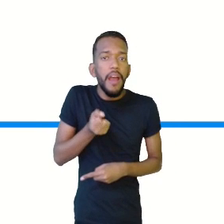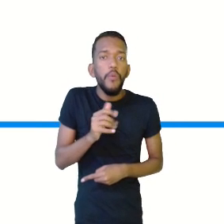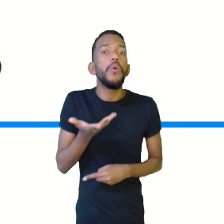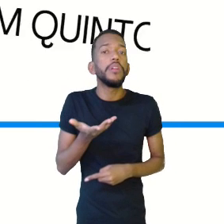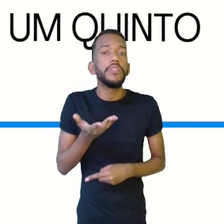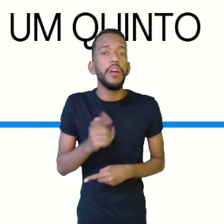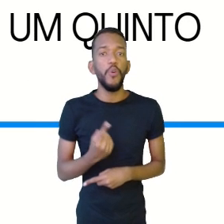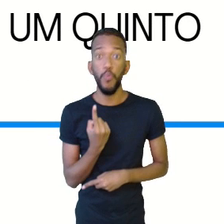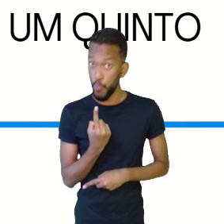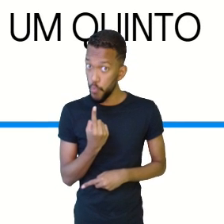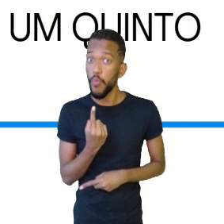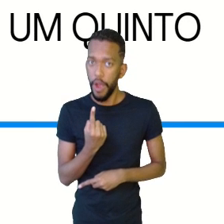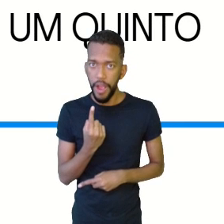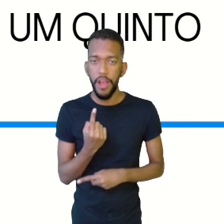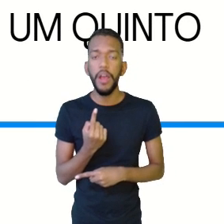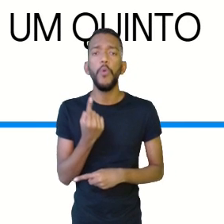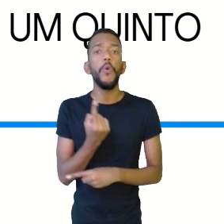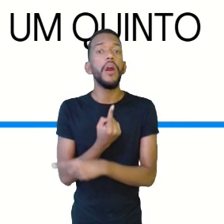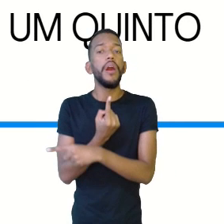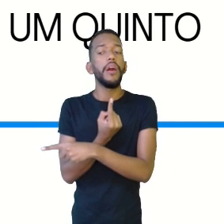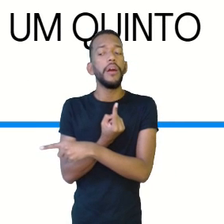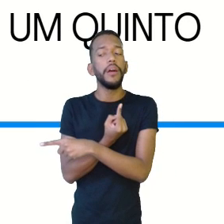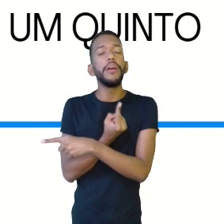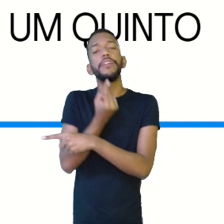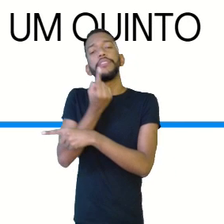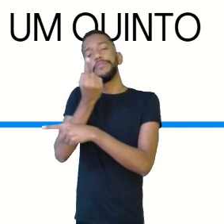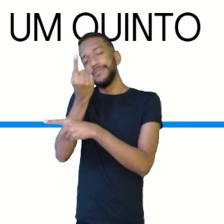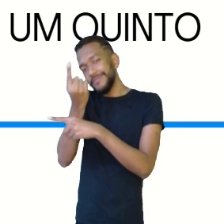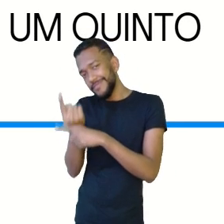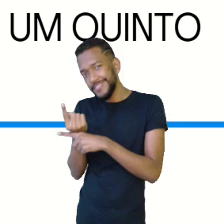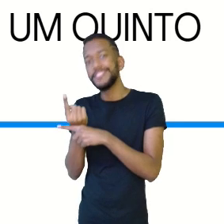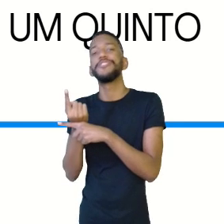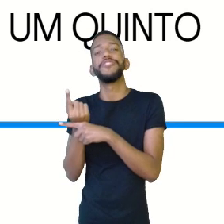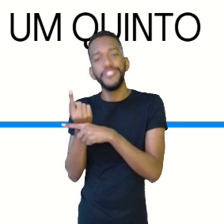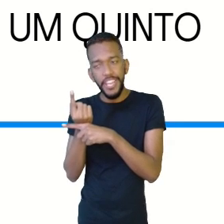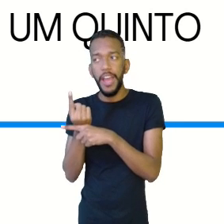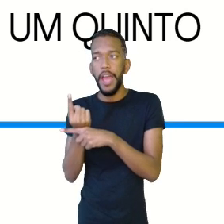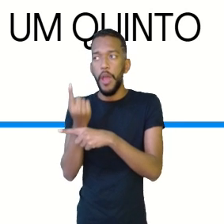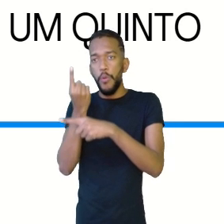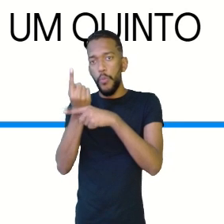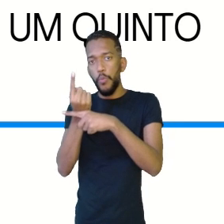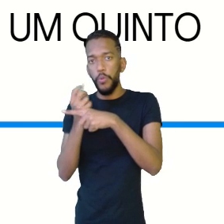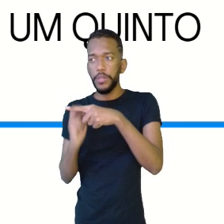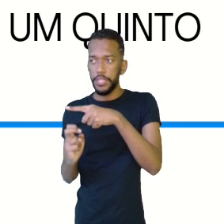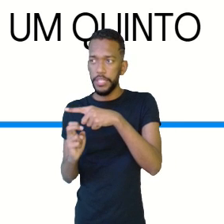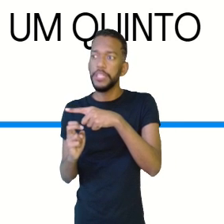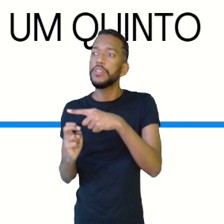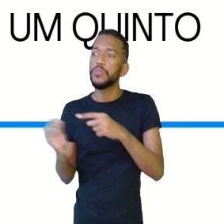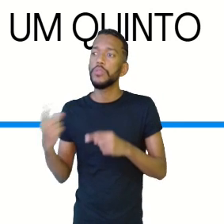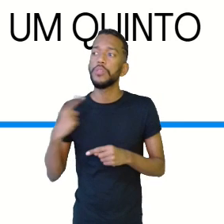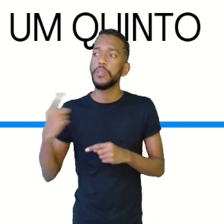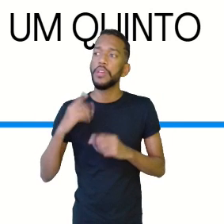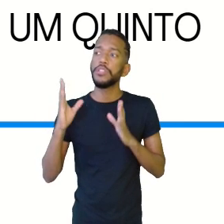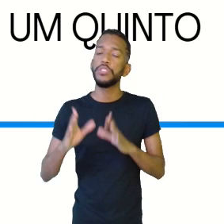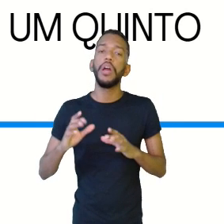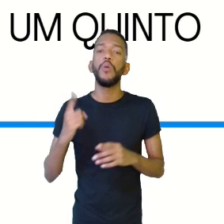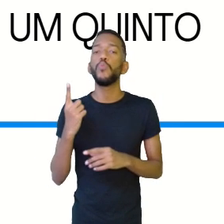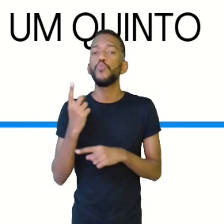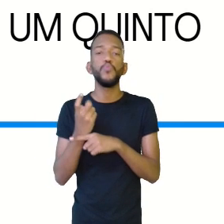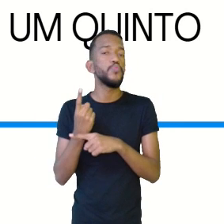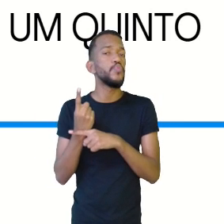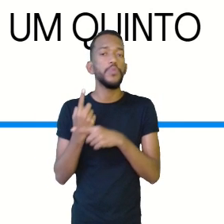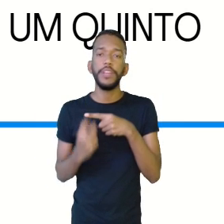comer uma parte. Aí eu montei a minha fração, que foi 1/5,